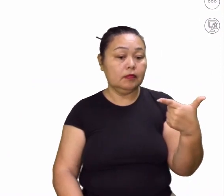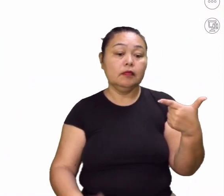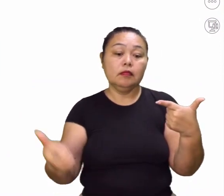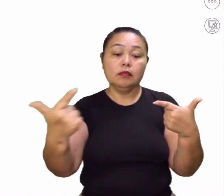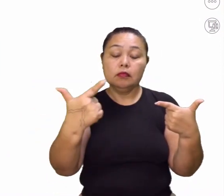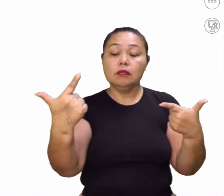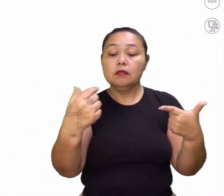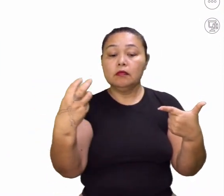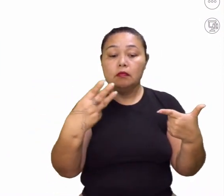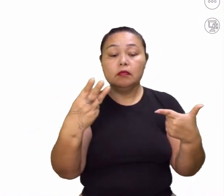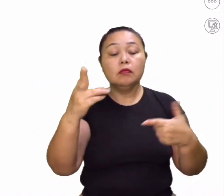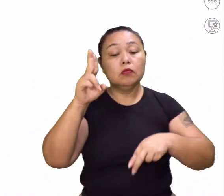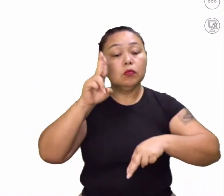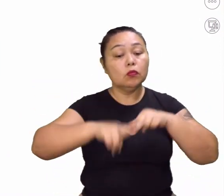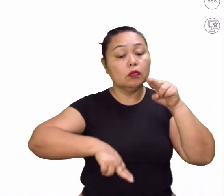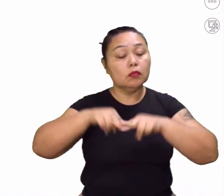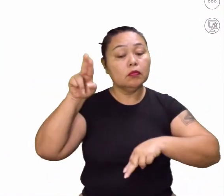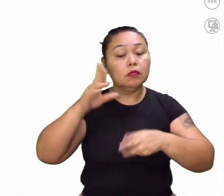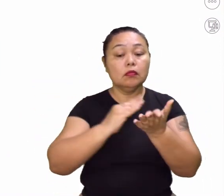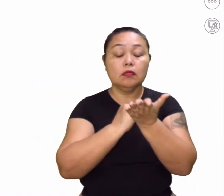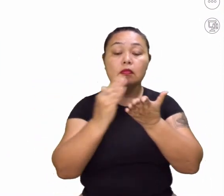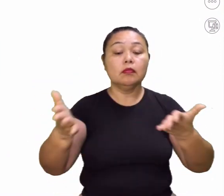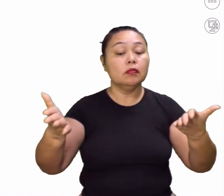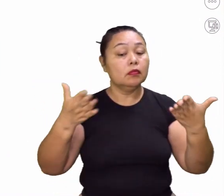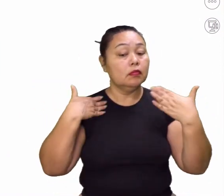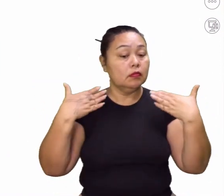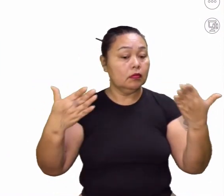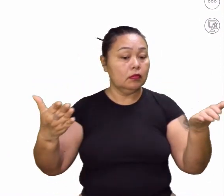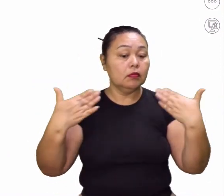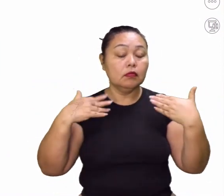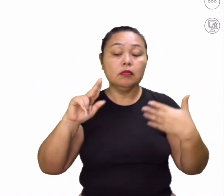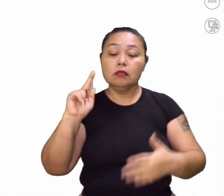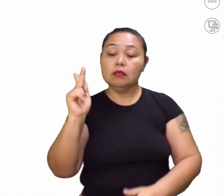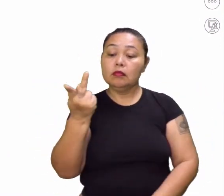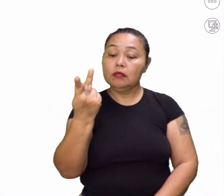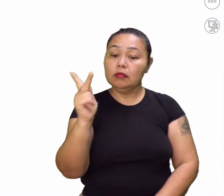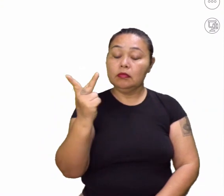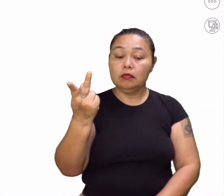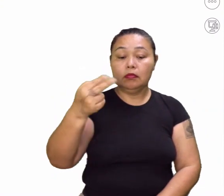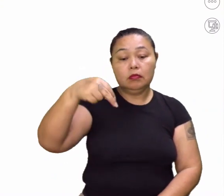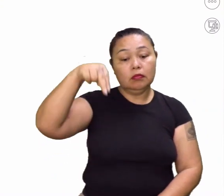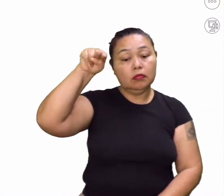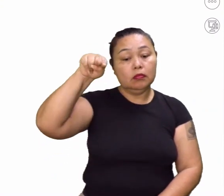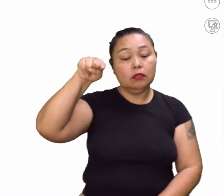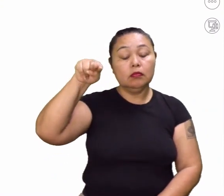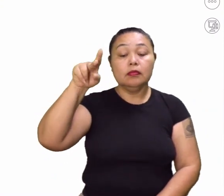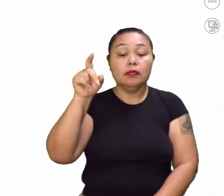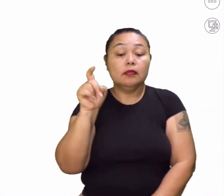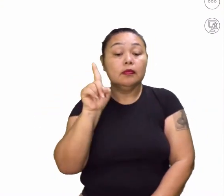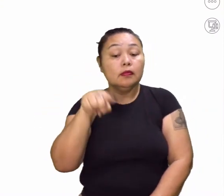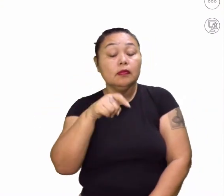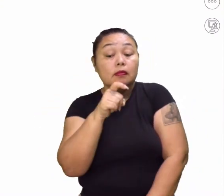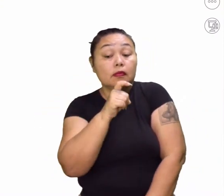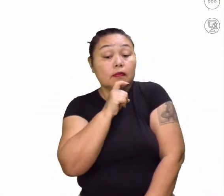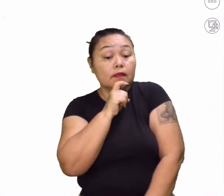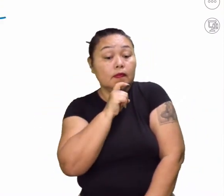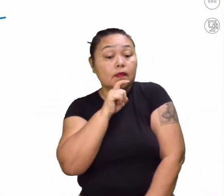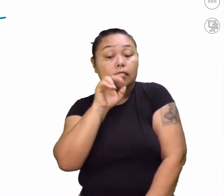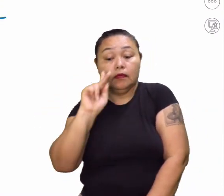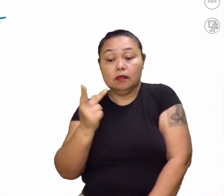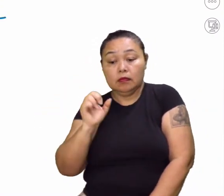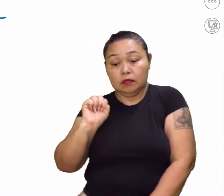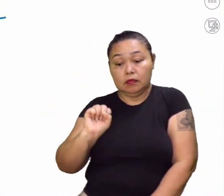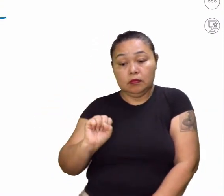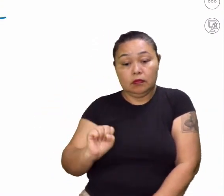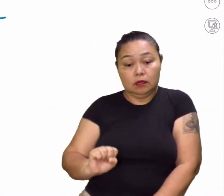De 21 a 23 de junho, início do verão no hemisfério norte e inverno